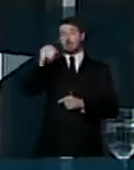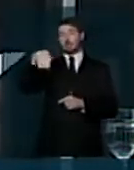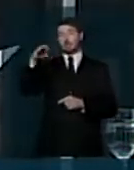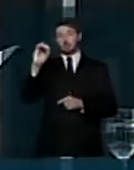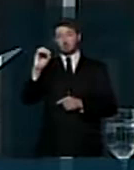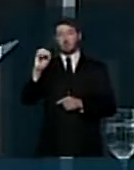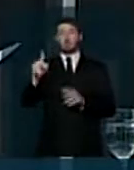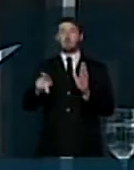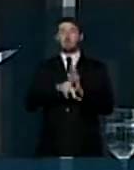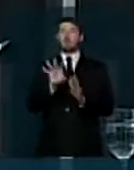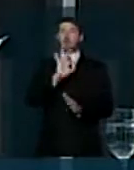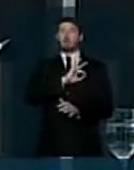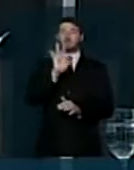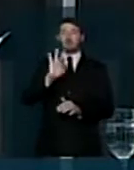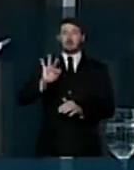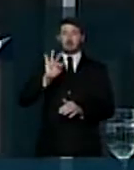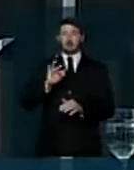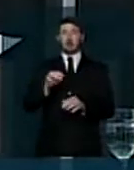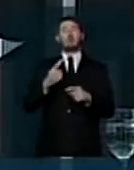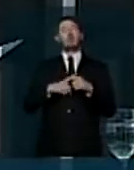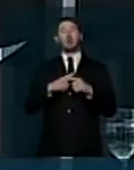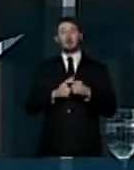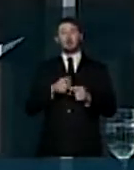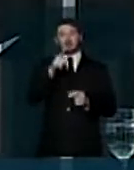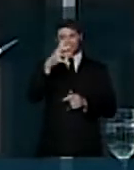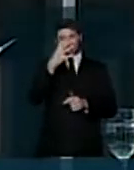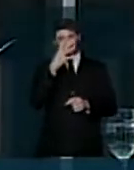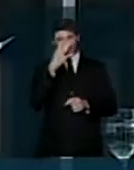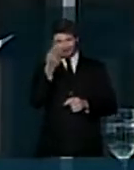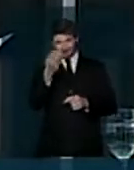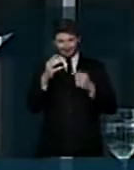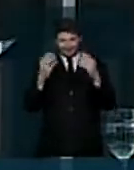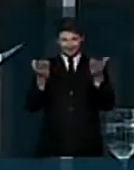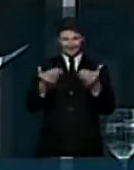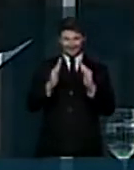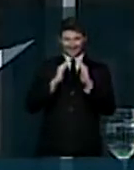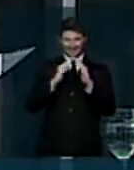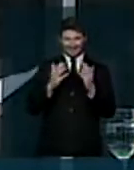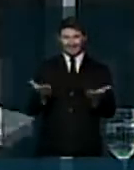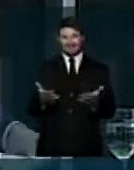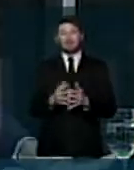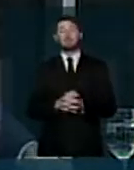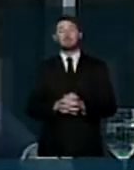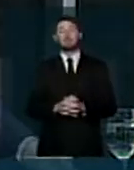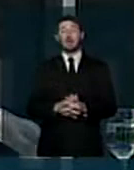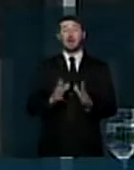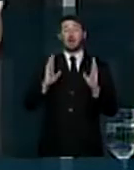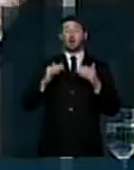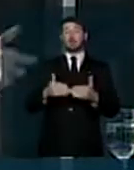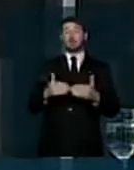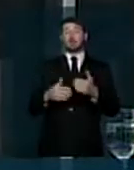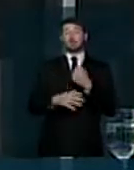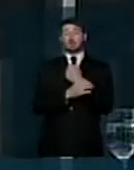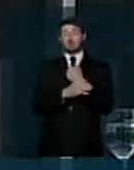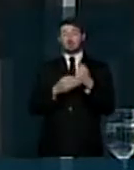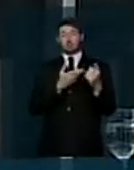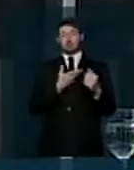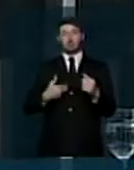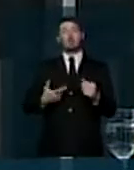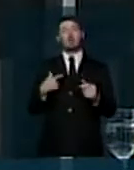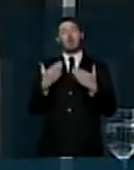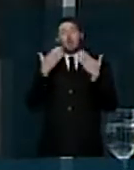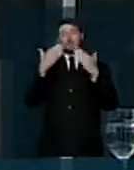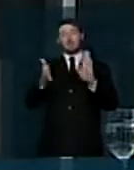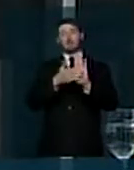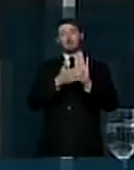senhores deputados? Por que a quem nos assiste nesse pronunciamento? A Comissão de Segurança Pública, eu apresentei uma